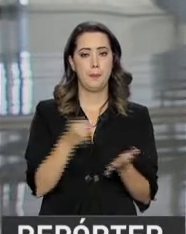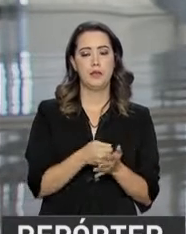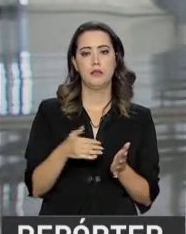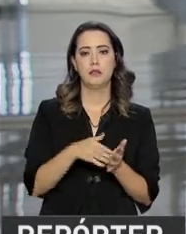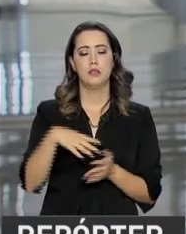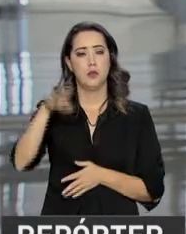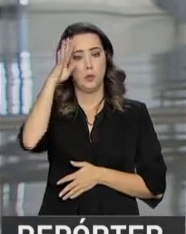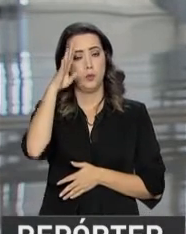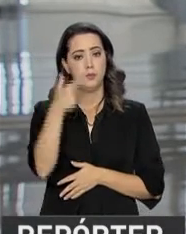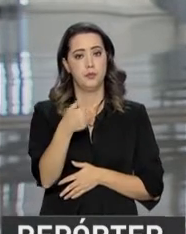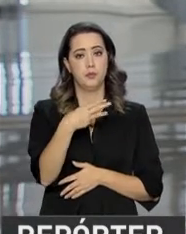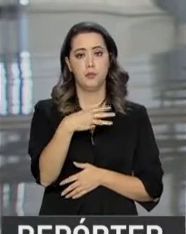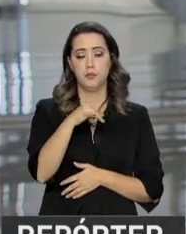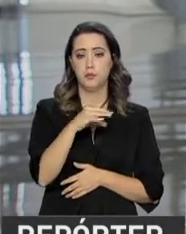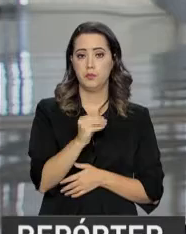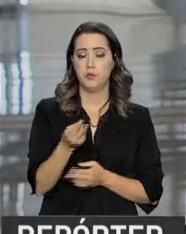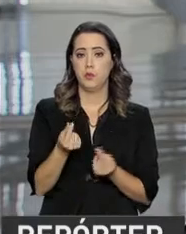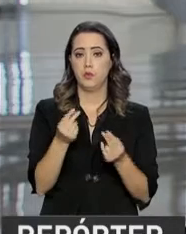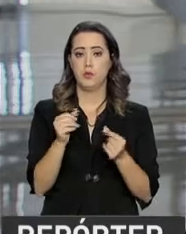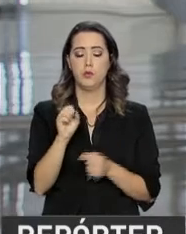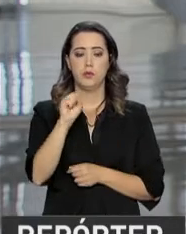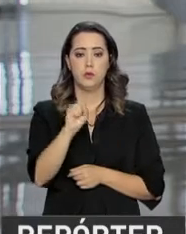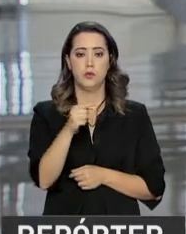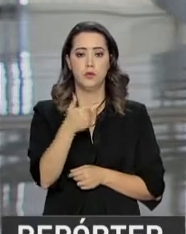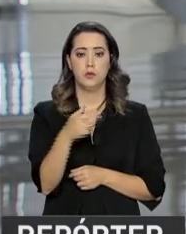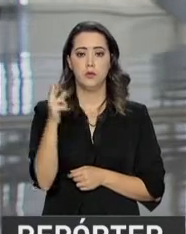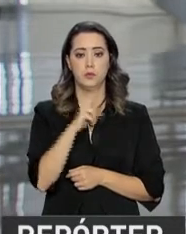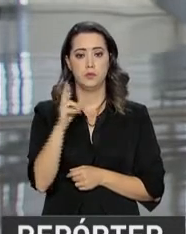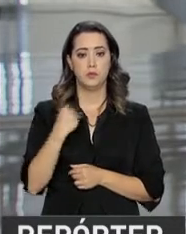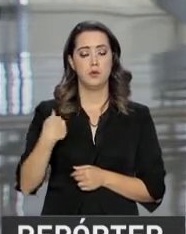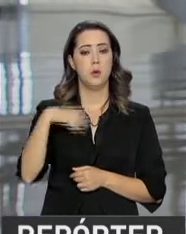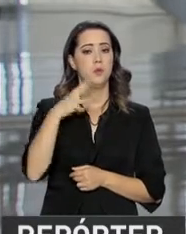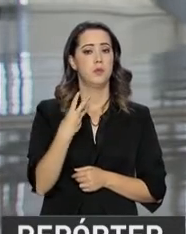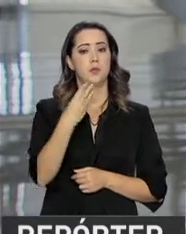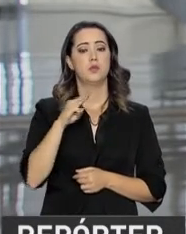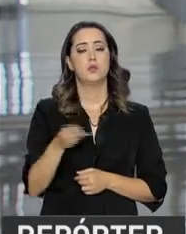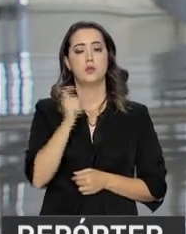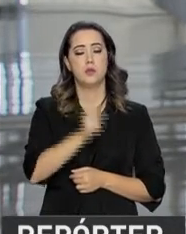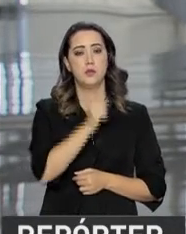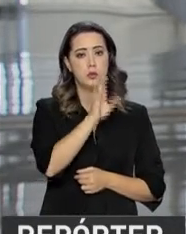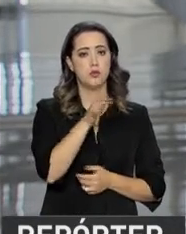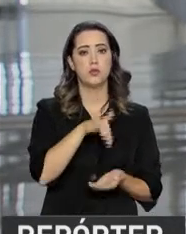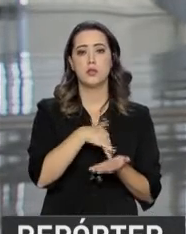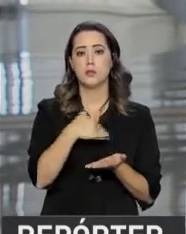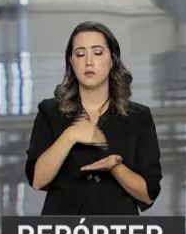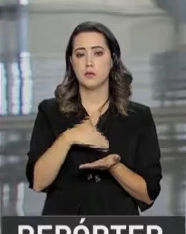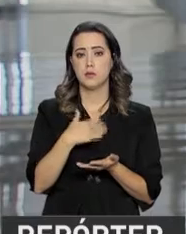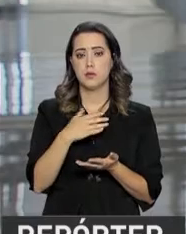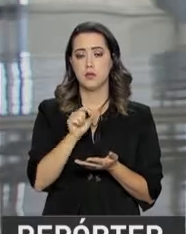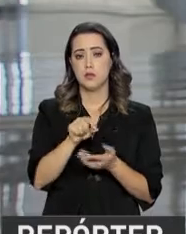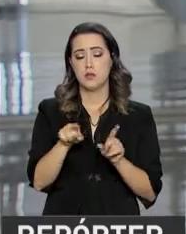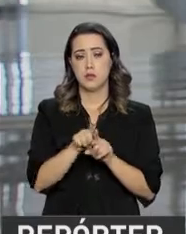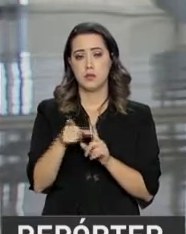dia 23 de maio o valor é de 82 reais mais de 3 milhões de pessoas já foram beneficiadas aí